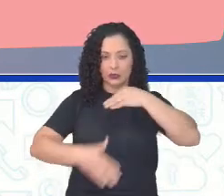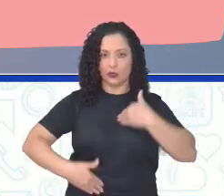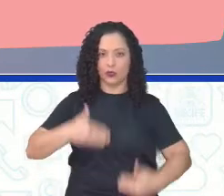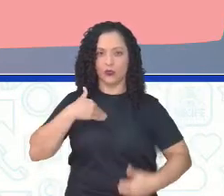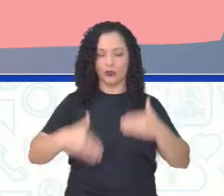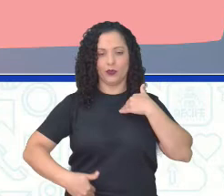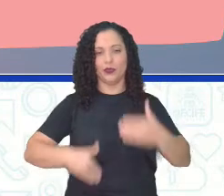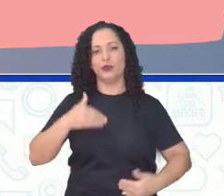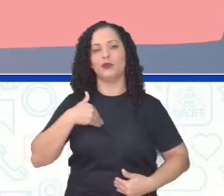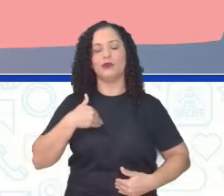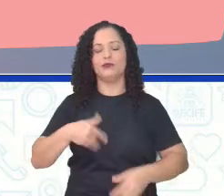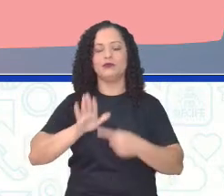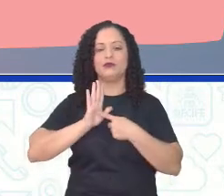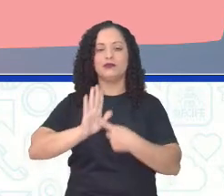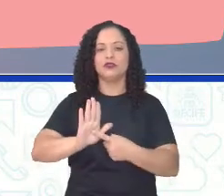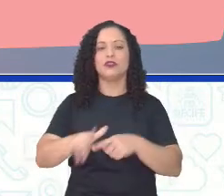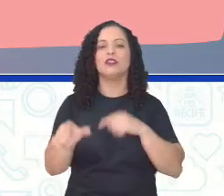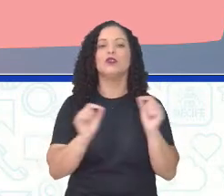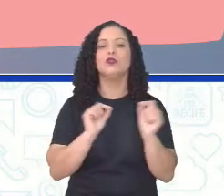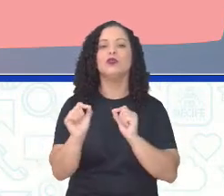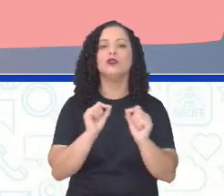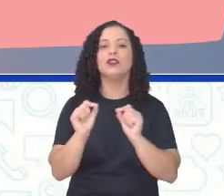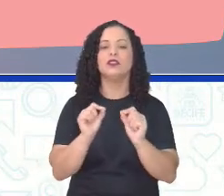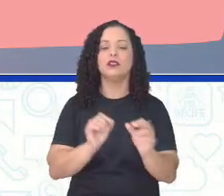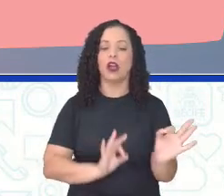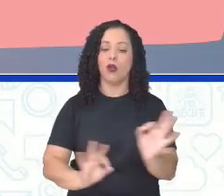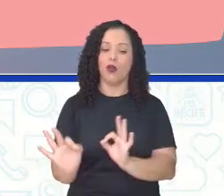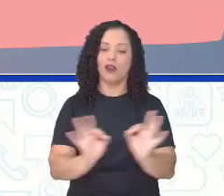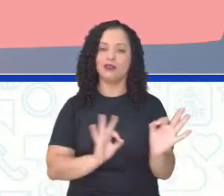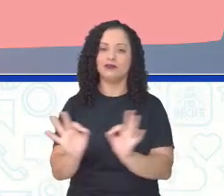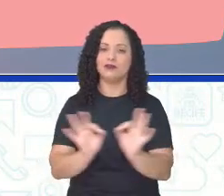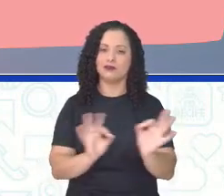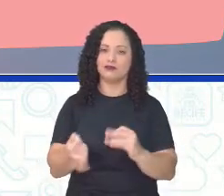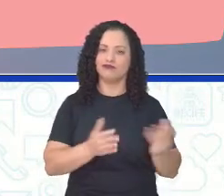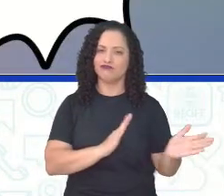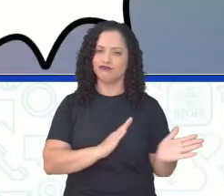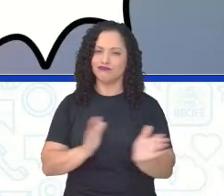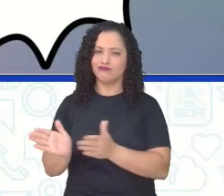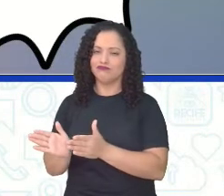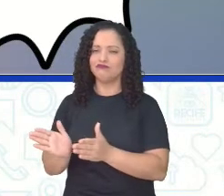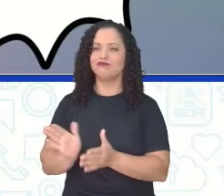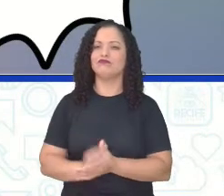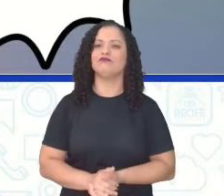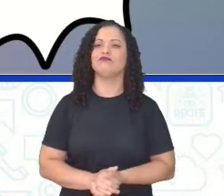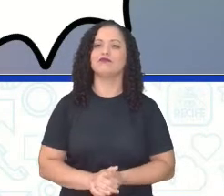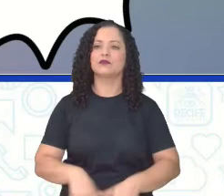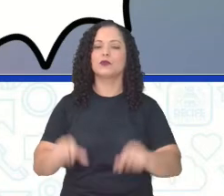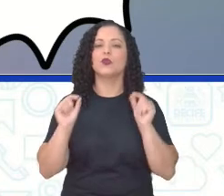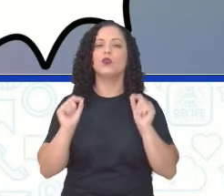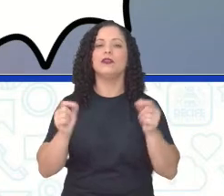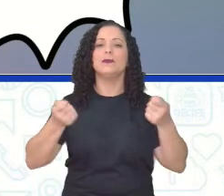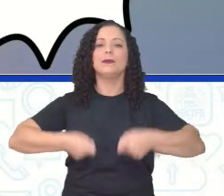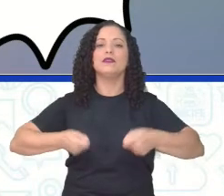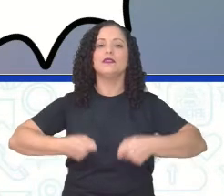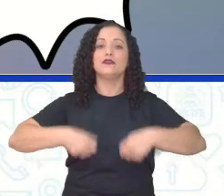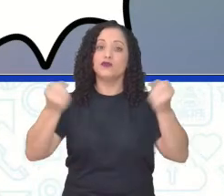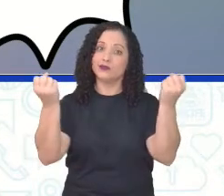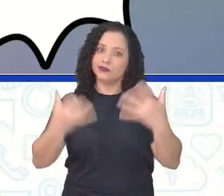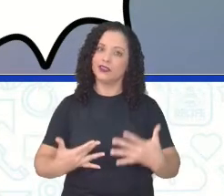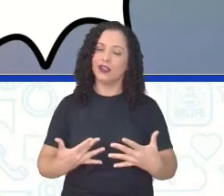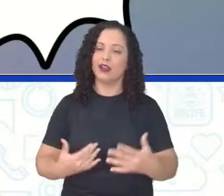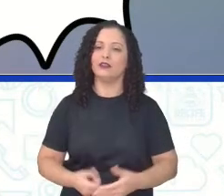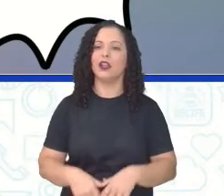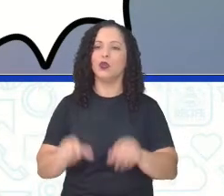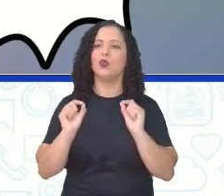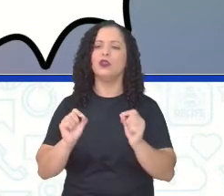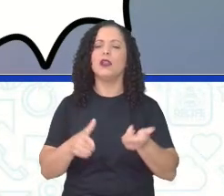essa questão aí dessa organização e do bom funcionamento. Então, o que é que nós vamos falar agora? Situações